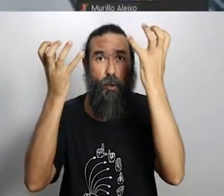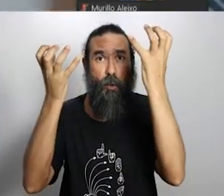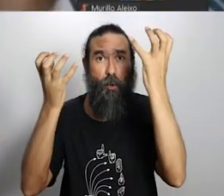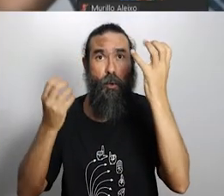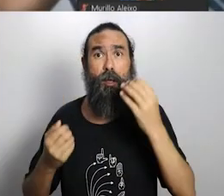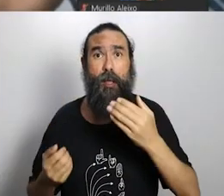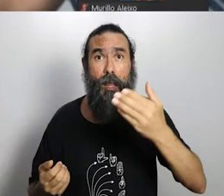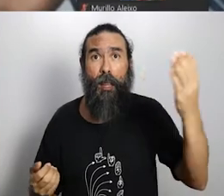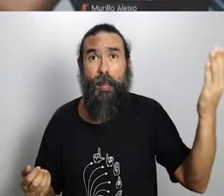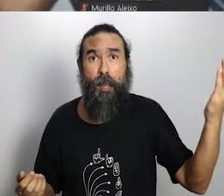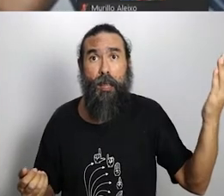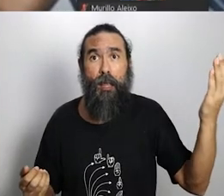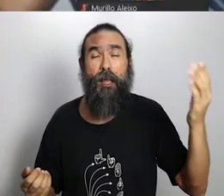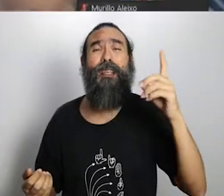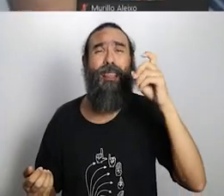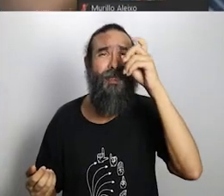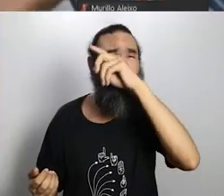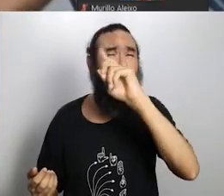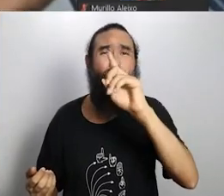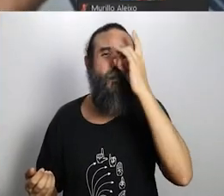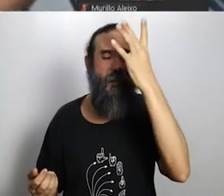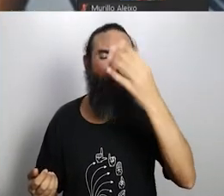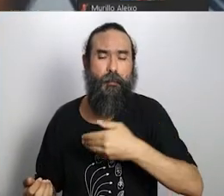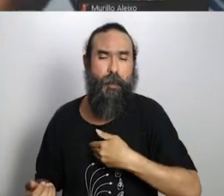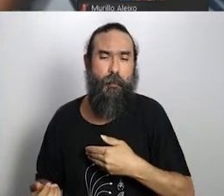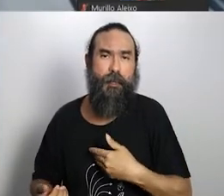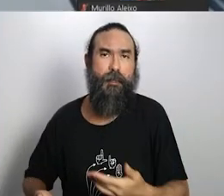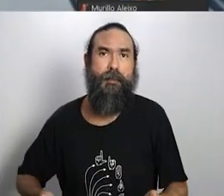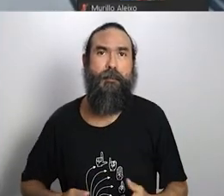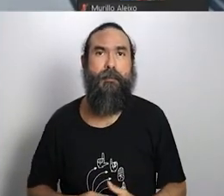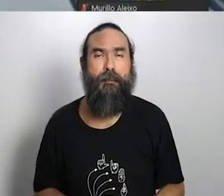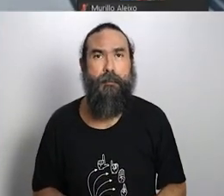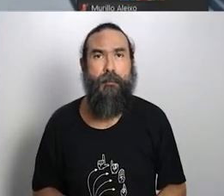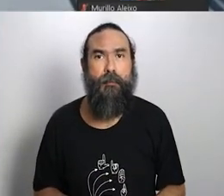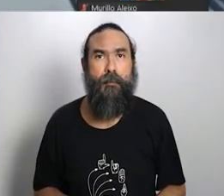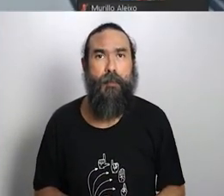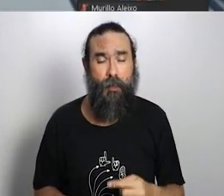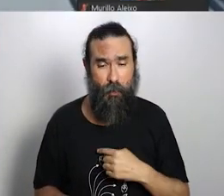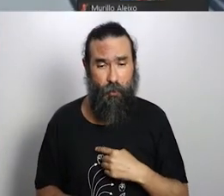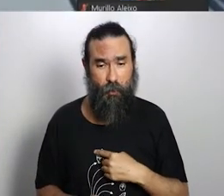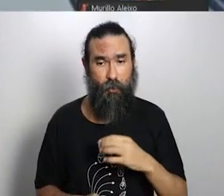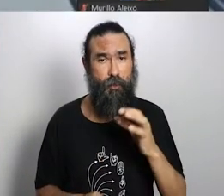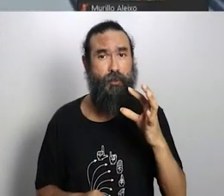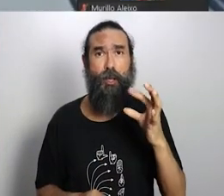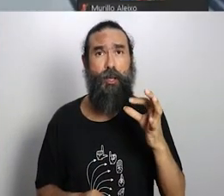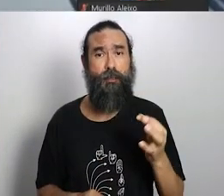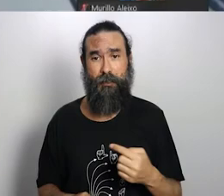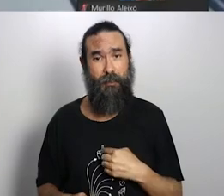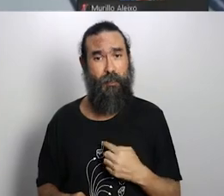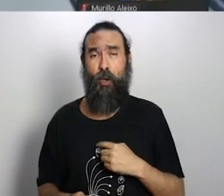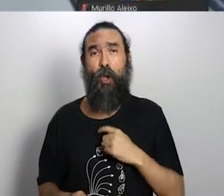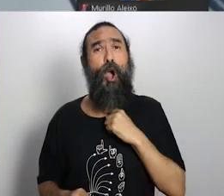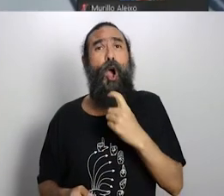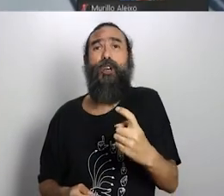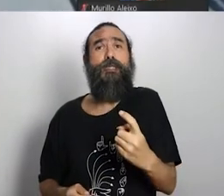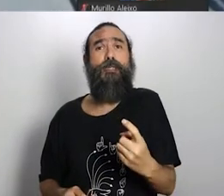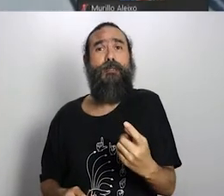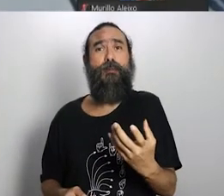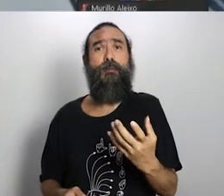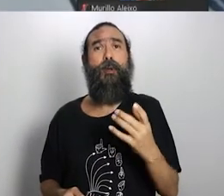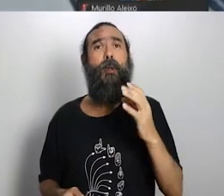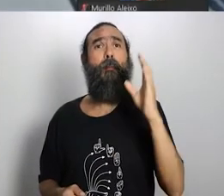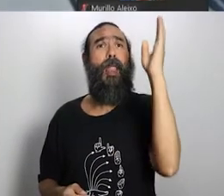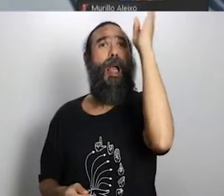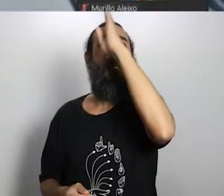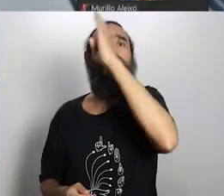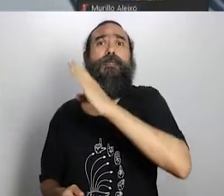domino o Brasil, não. Eu faço tudo para chegar onde eu quero e fazer bonitinho. Mas se eu faço